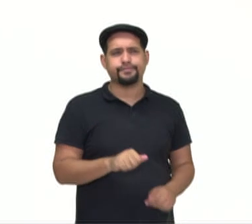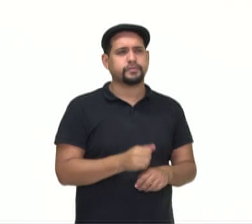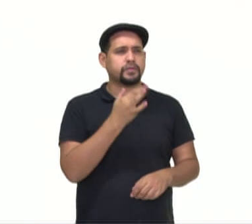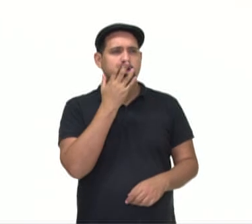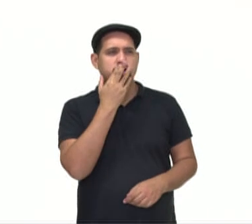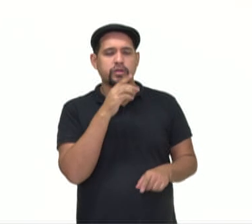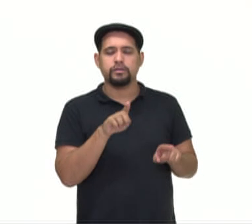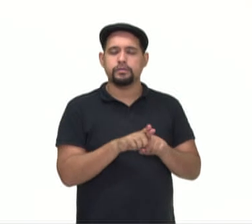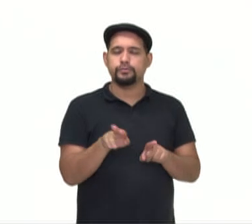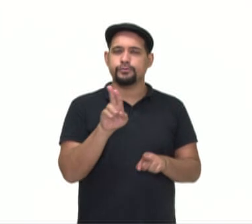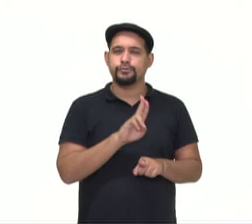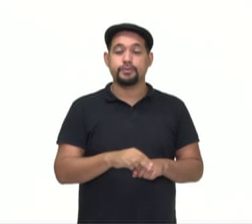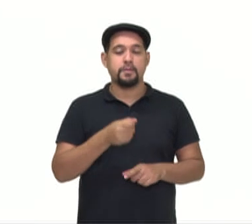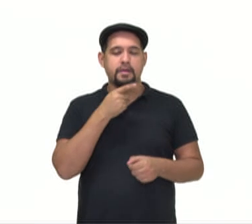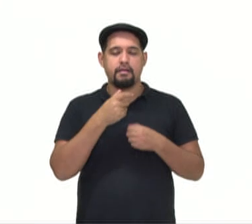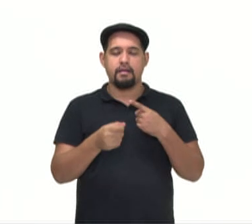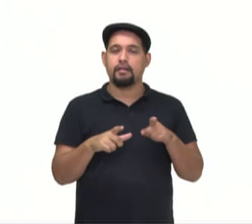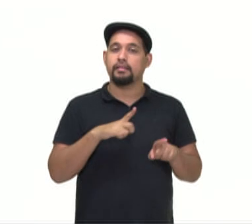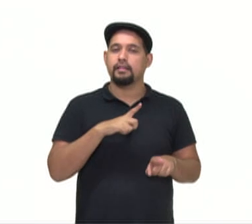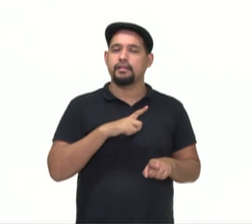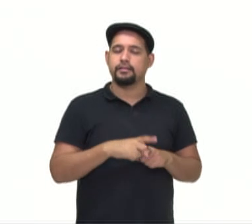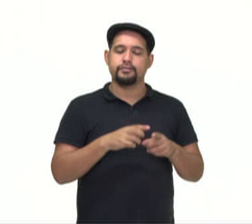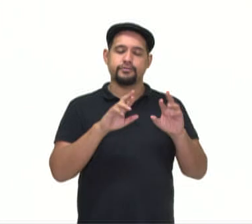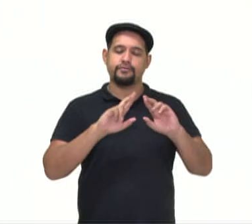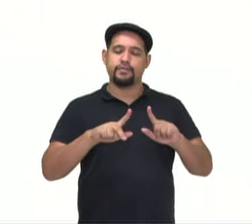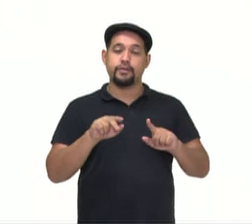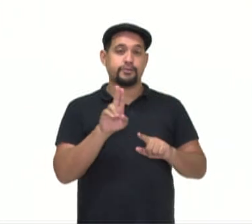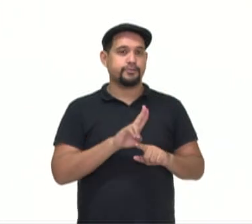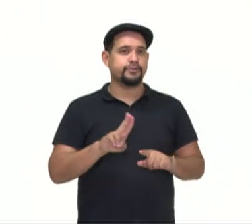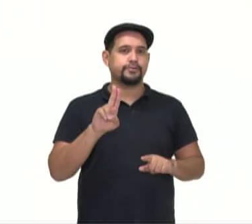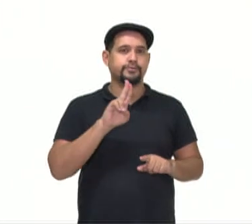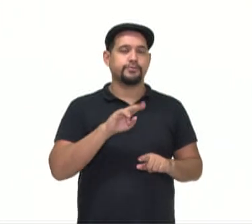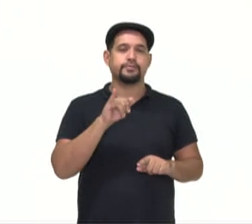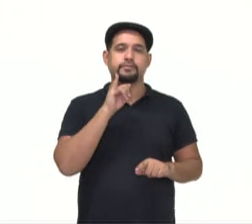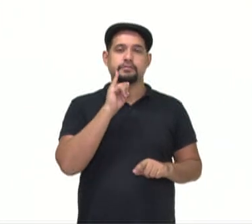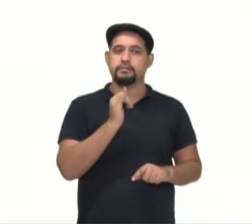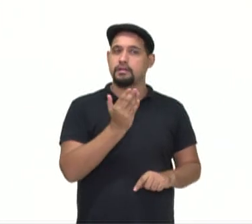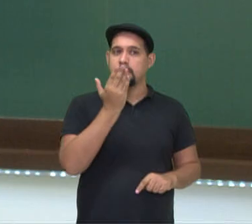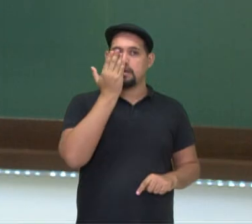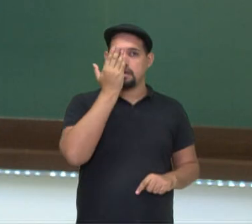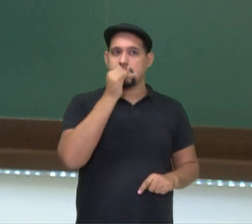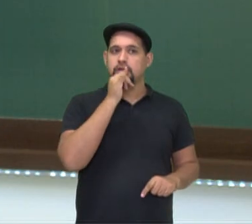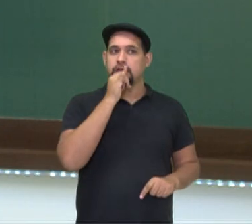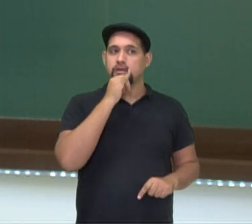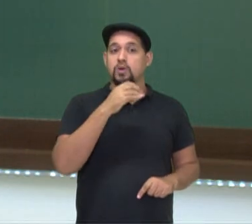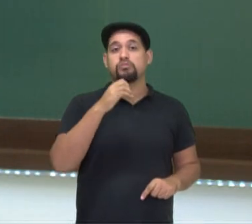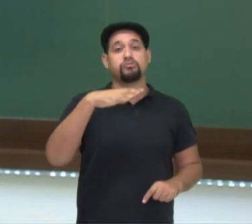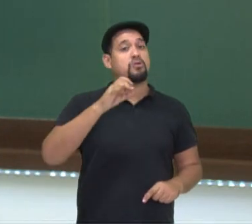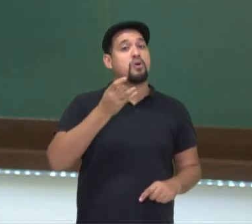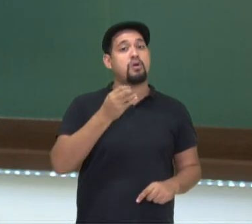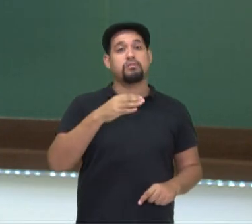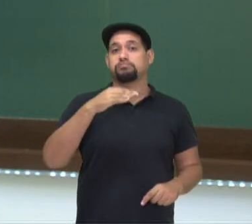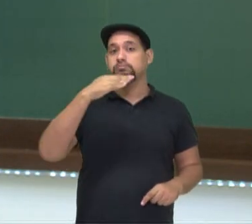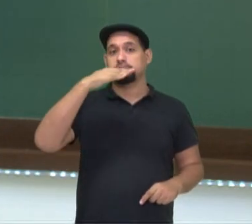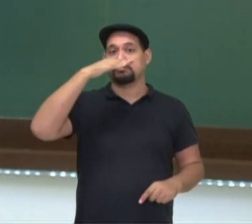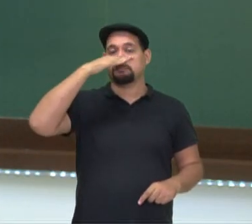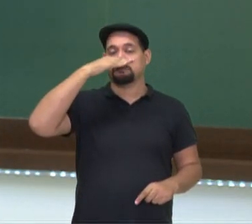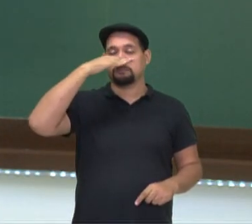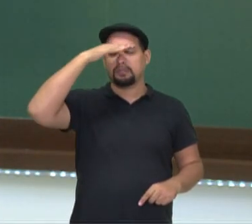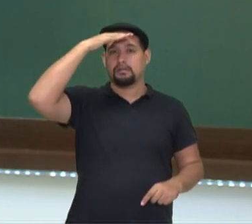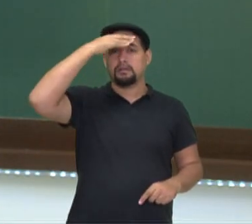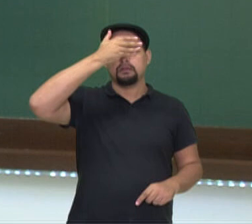seus personagens da comédia possuem uma característica peculiar, o uso da meia máscara, porque a máscara não cobria a parte da boca. E